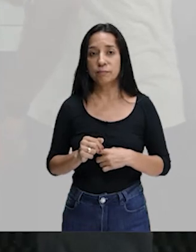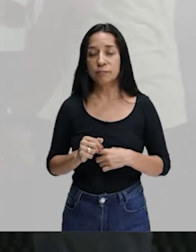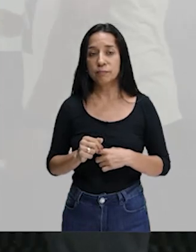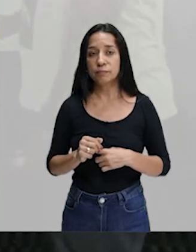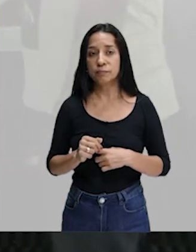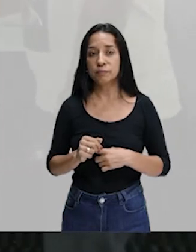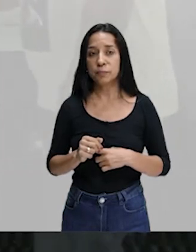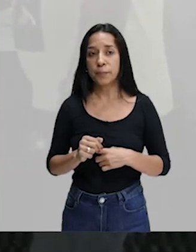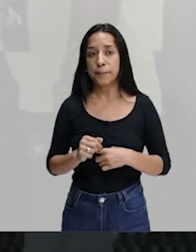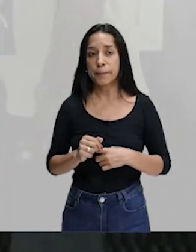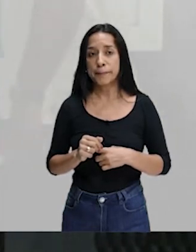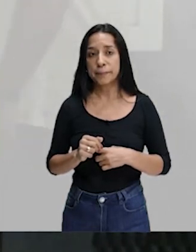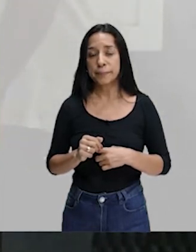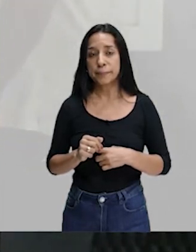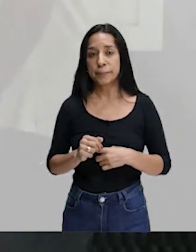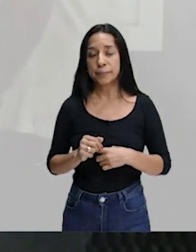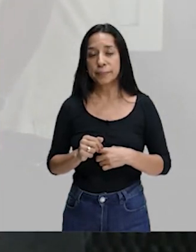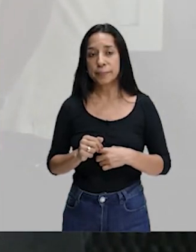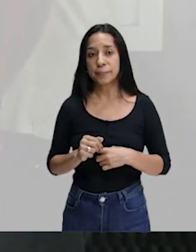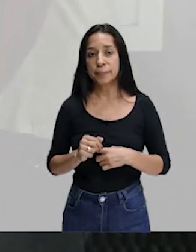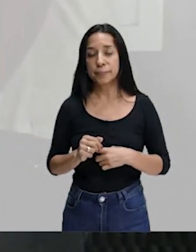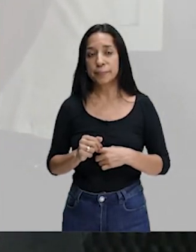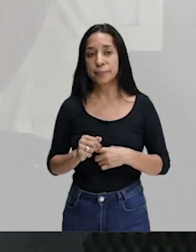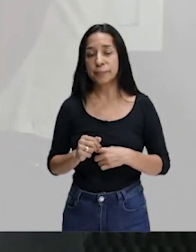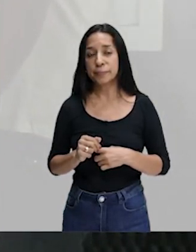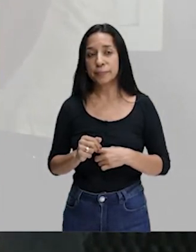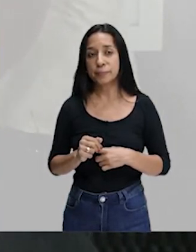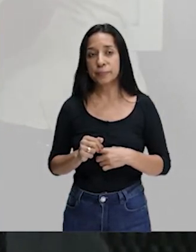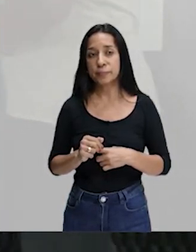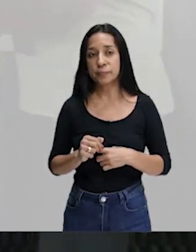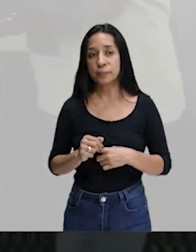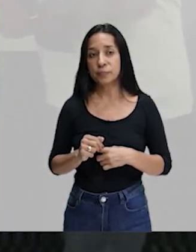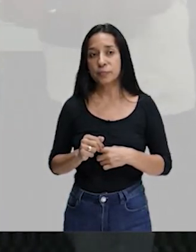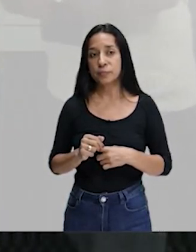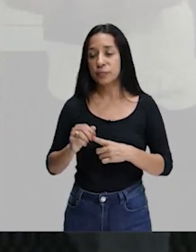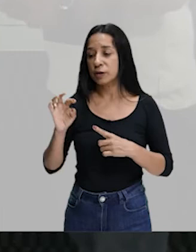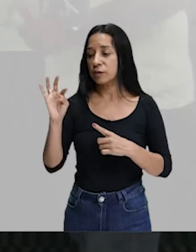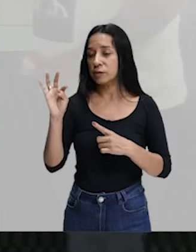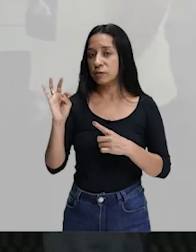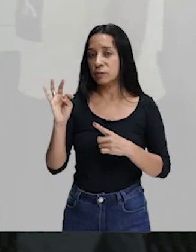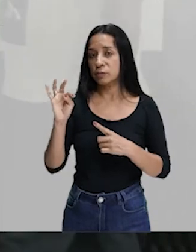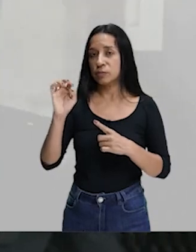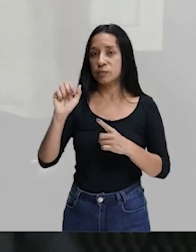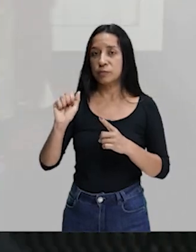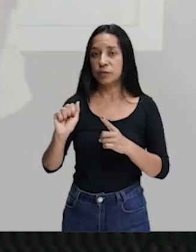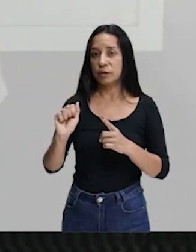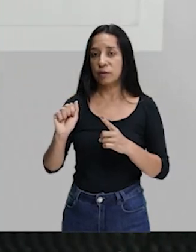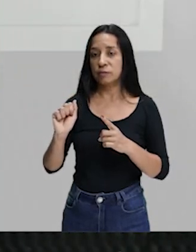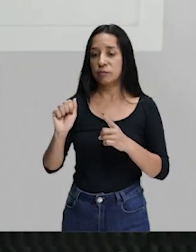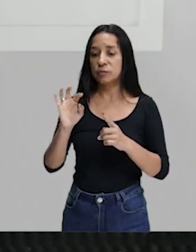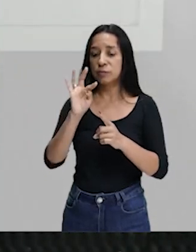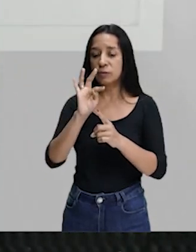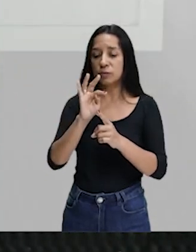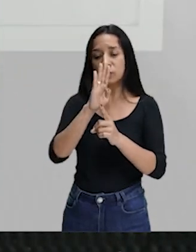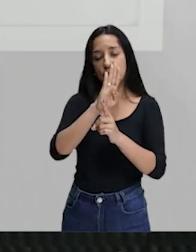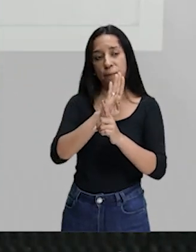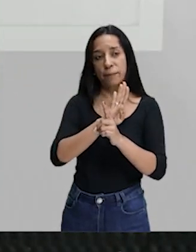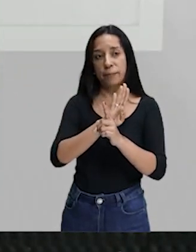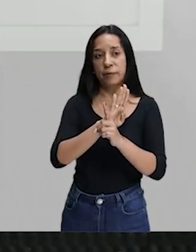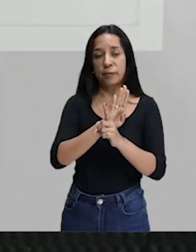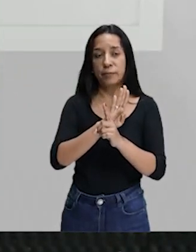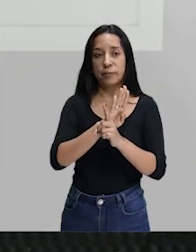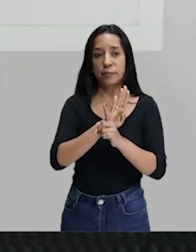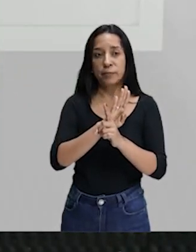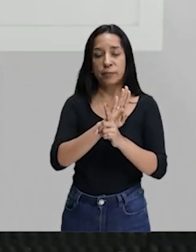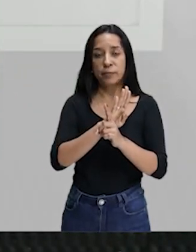temperatura na extremidade A e temperatura na extremidade B, certo? Levando em consideração o exemplo anterior, as